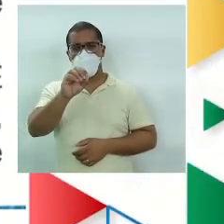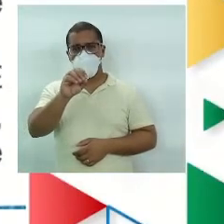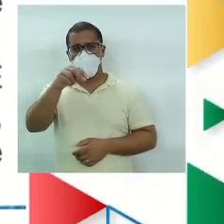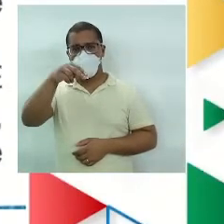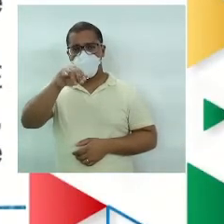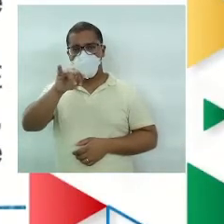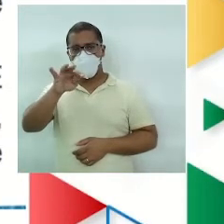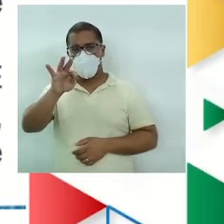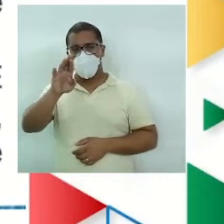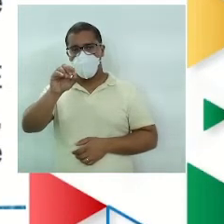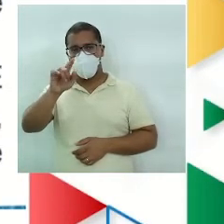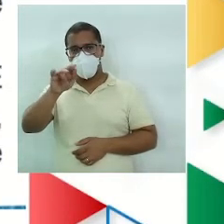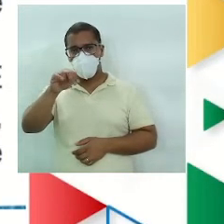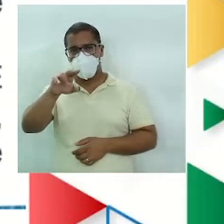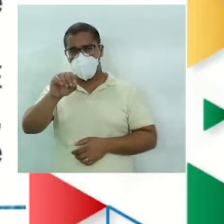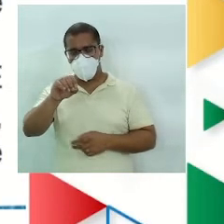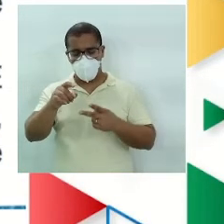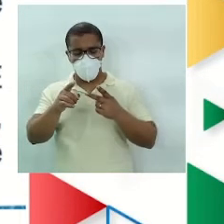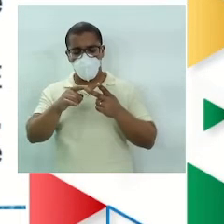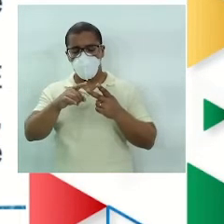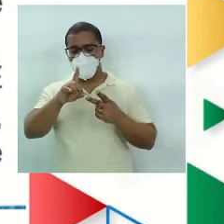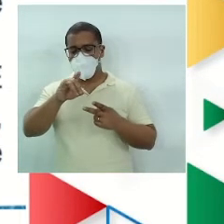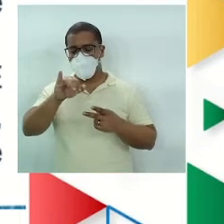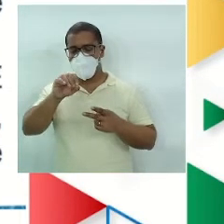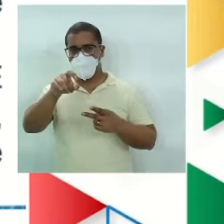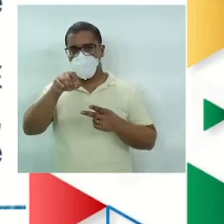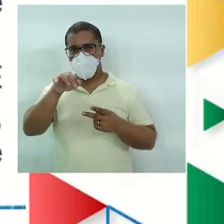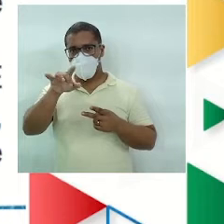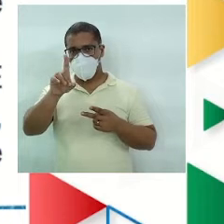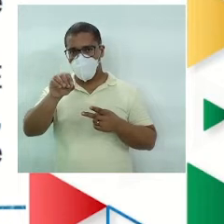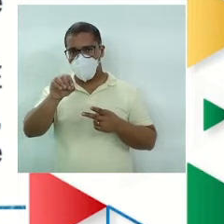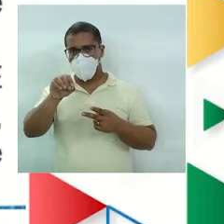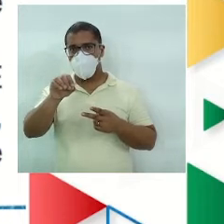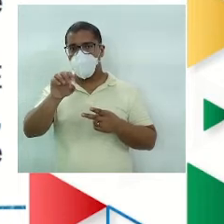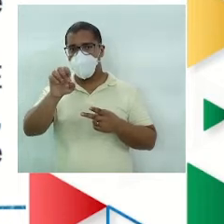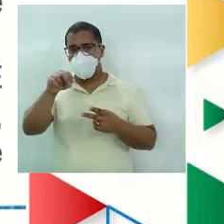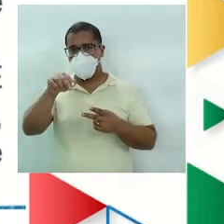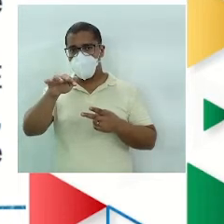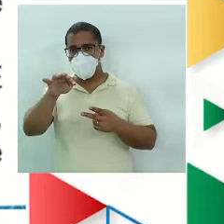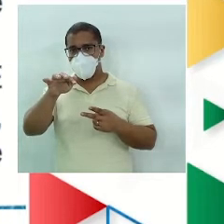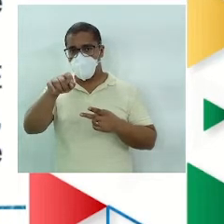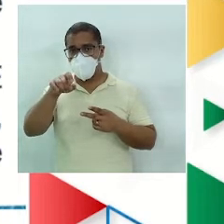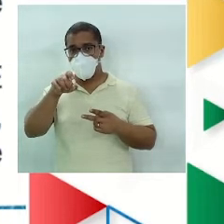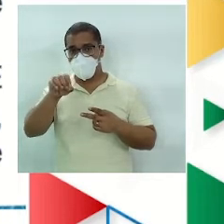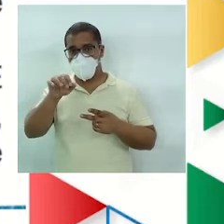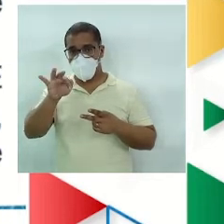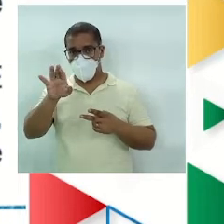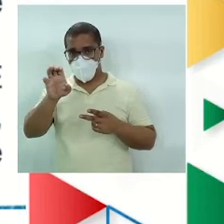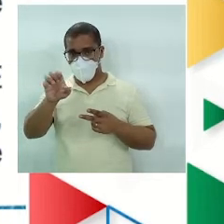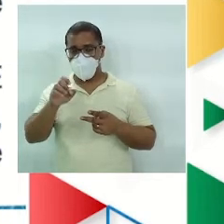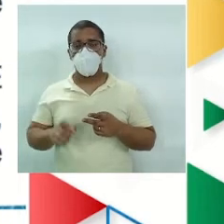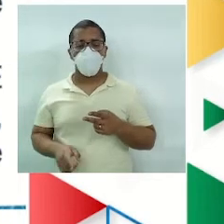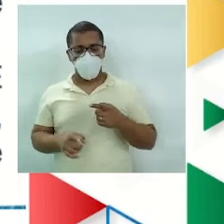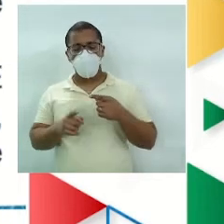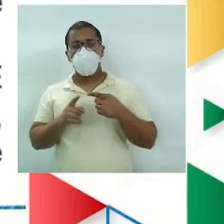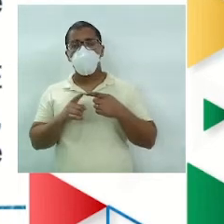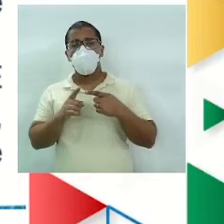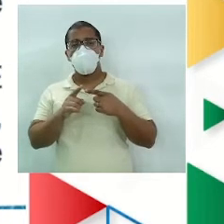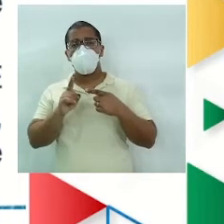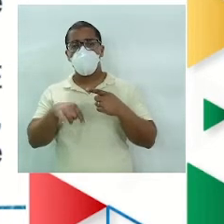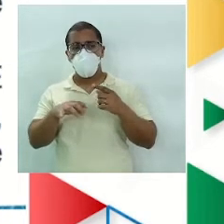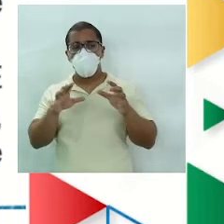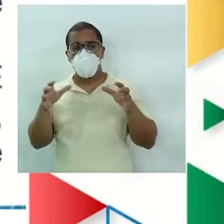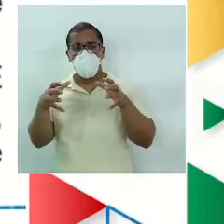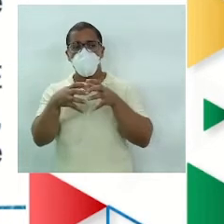nitrogênio e o dióxido de enxofre e o metano. Vamos lá. O óxido de nitrogênio é o conjunto de